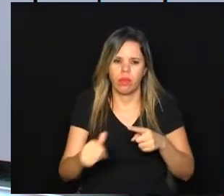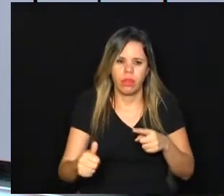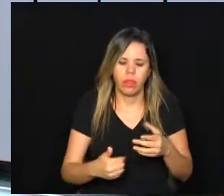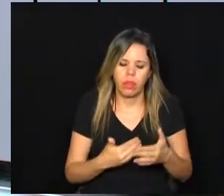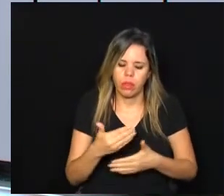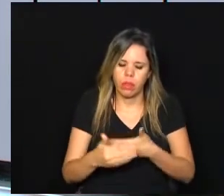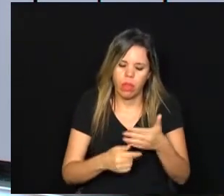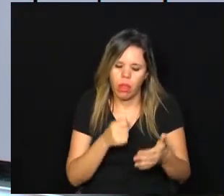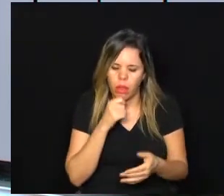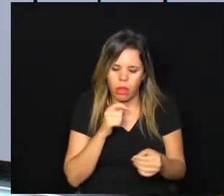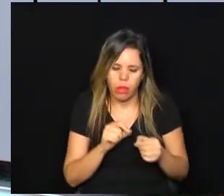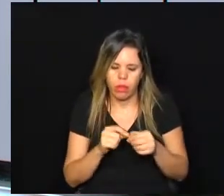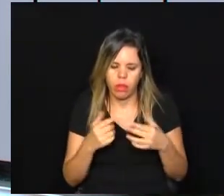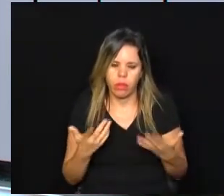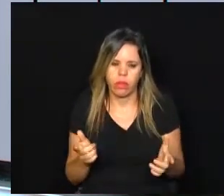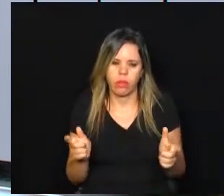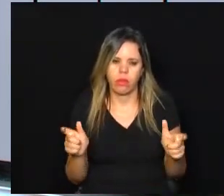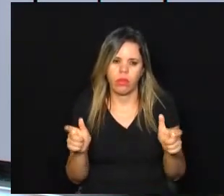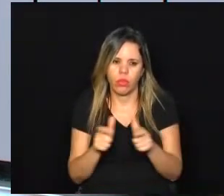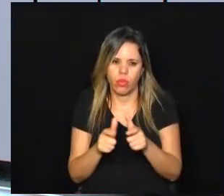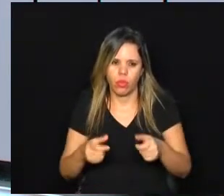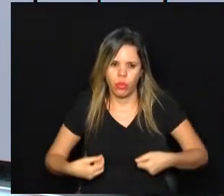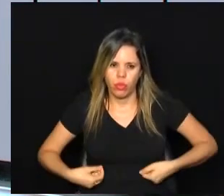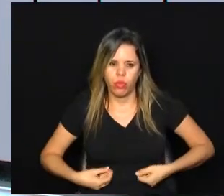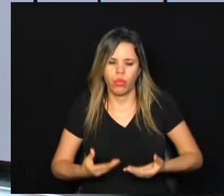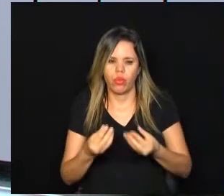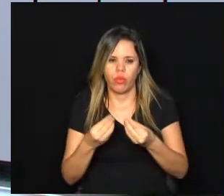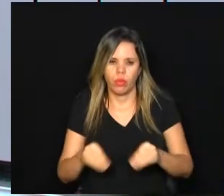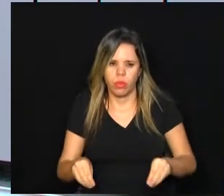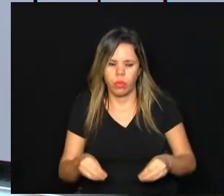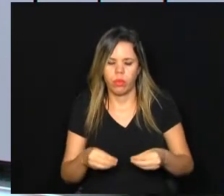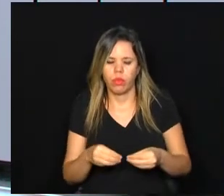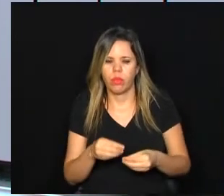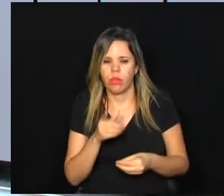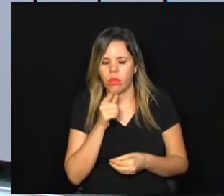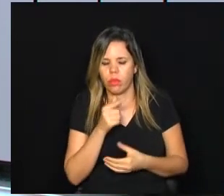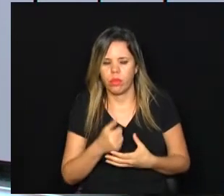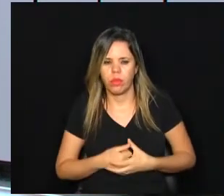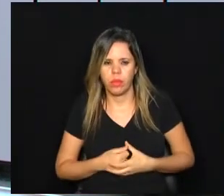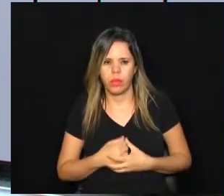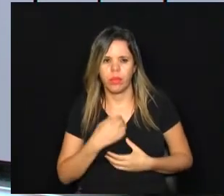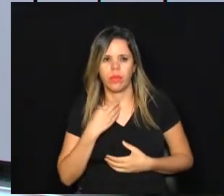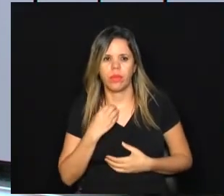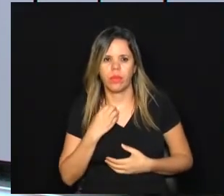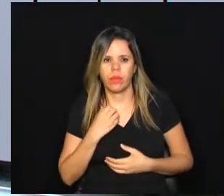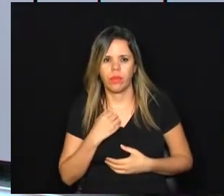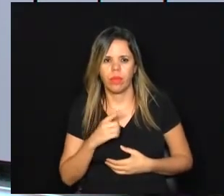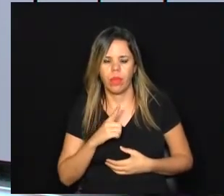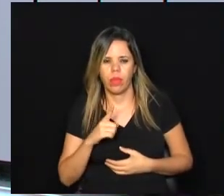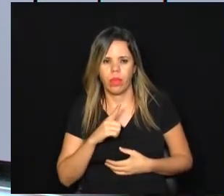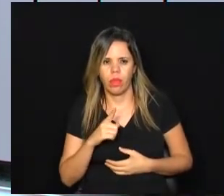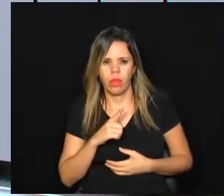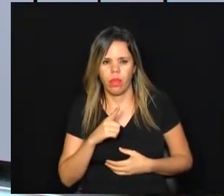é? Diminuir ainda mais o desperdício de água, ter